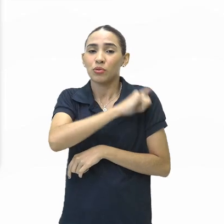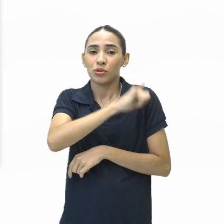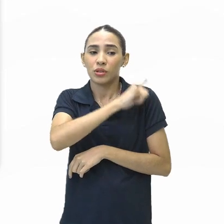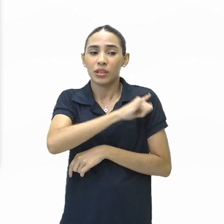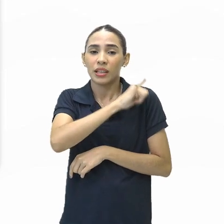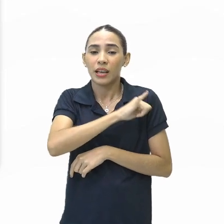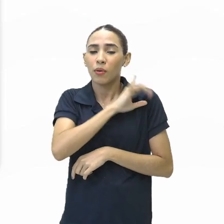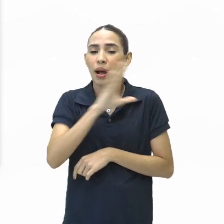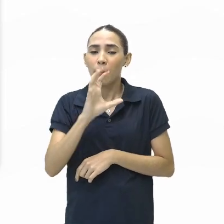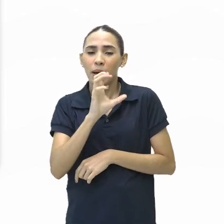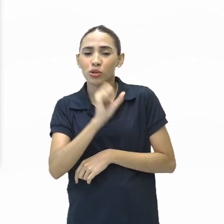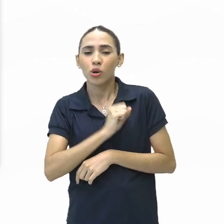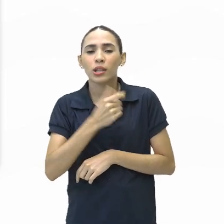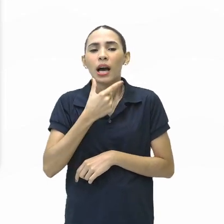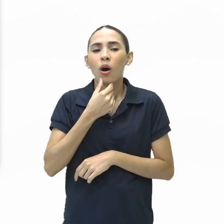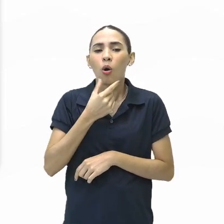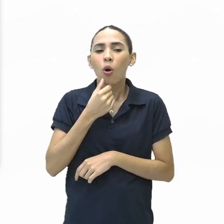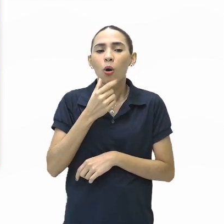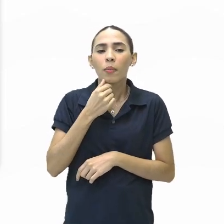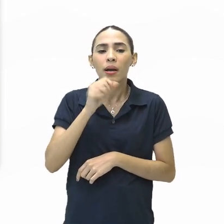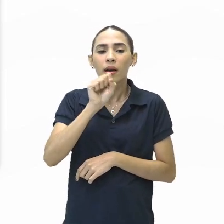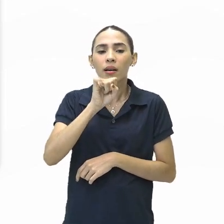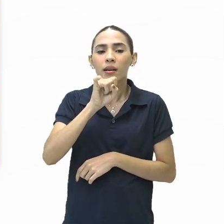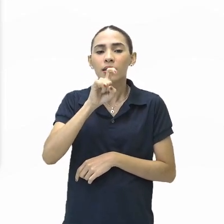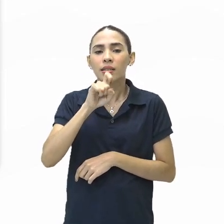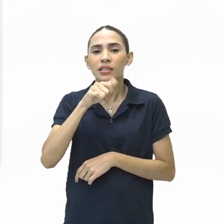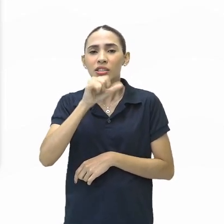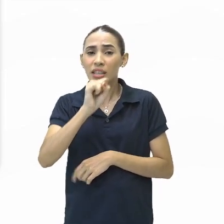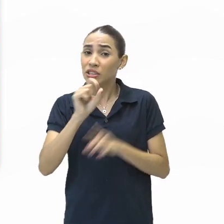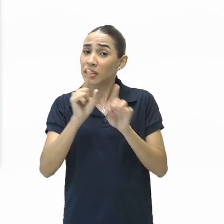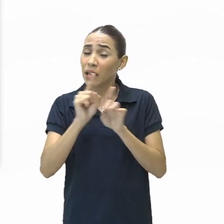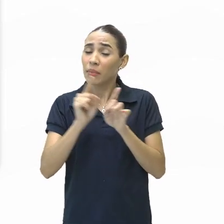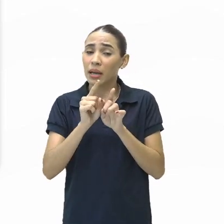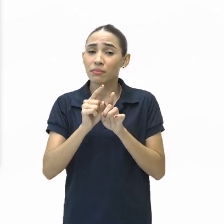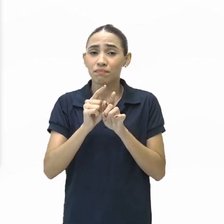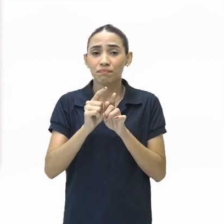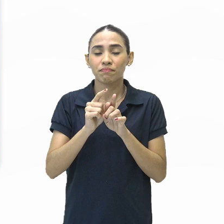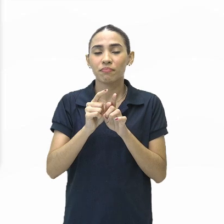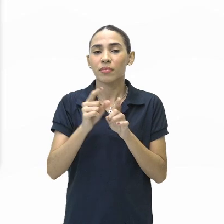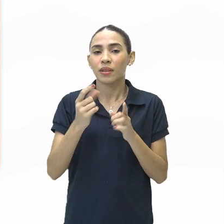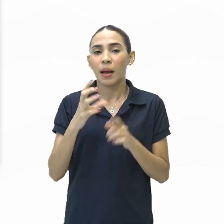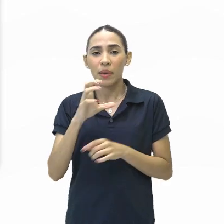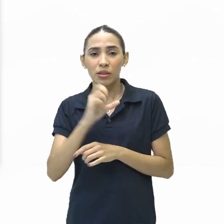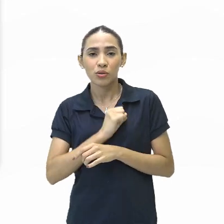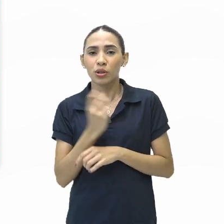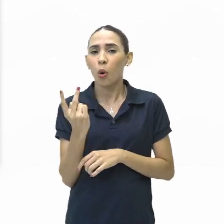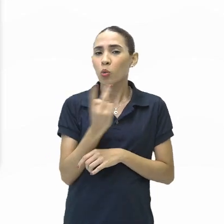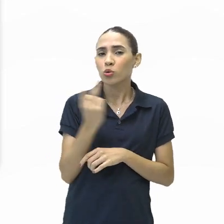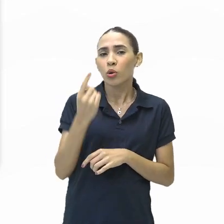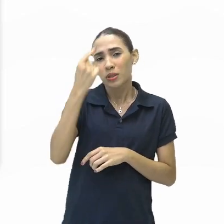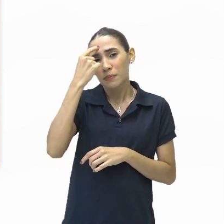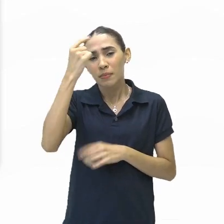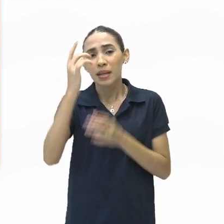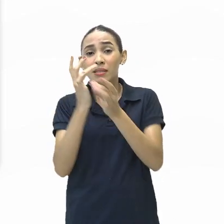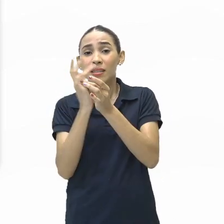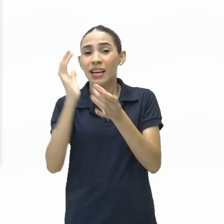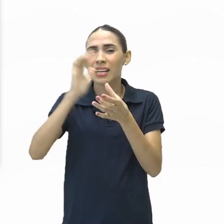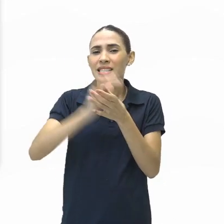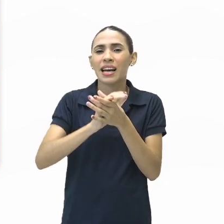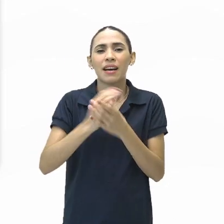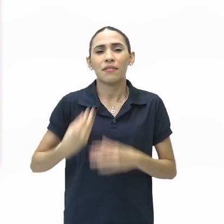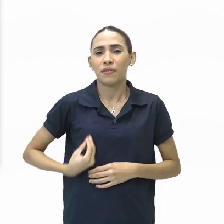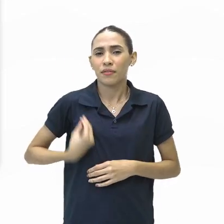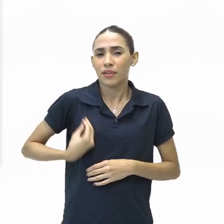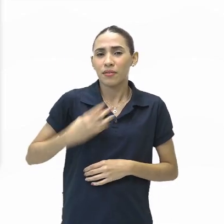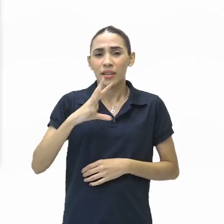apaixona-se por Fernando Seixas, que também se apaixona por ela. Ambos pensam em casamento, vivem ali aquele amor, mas